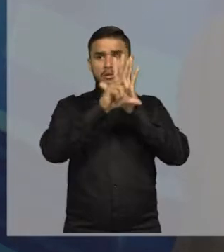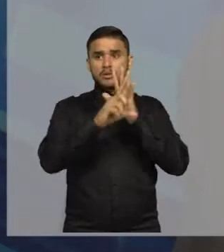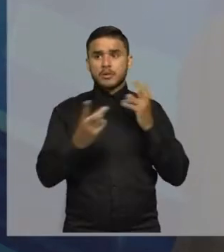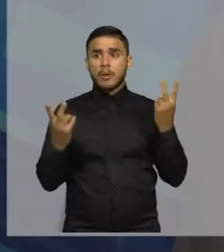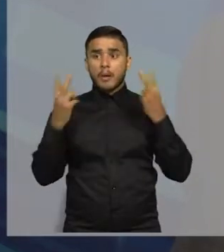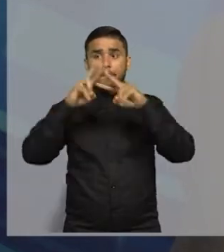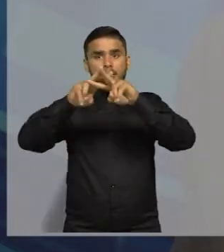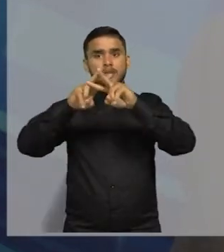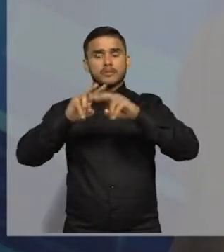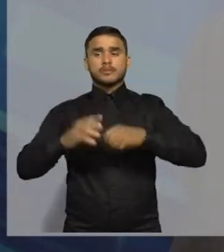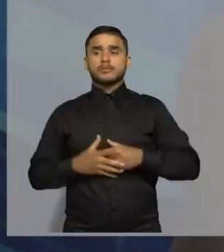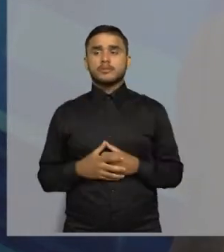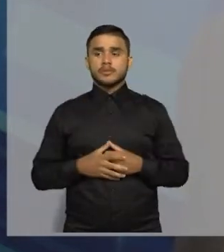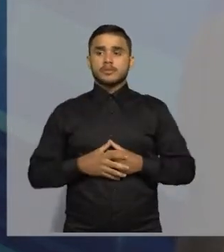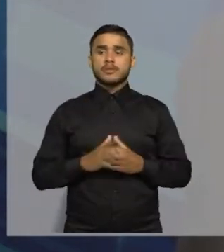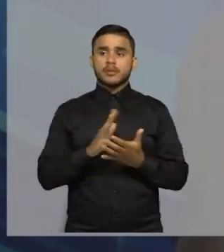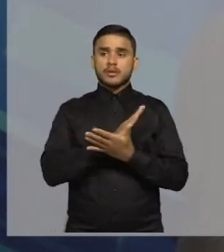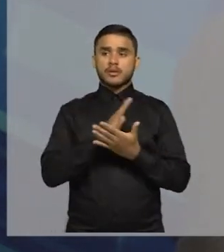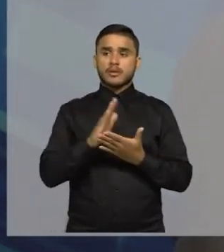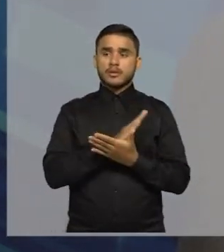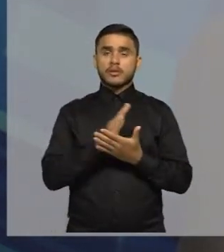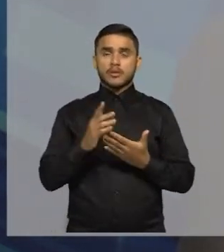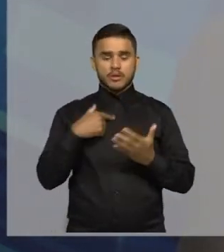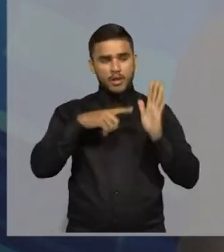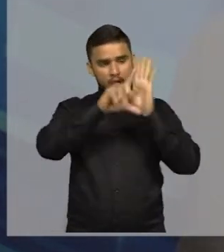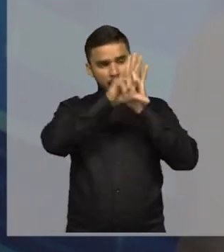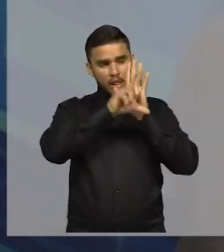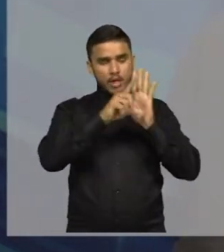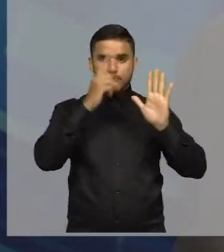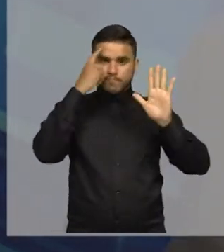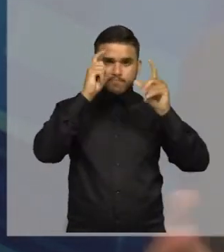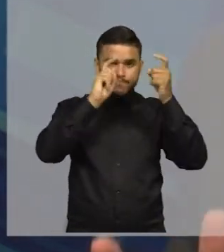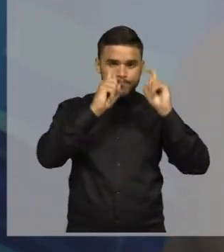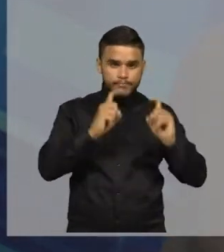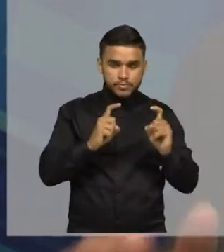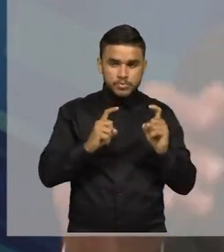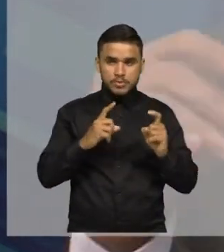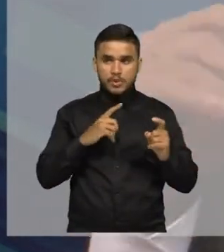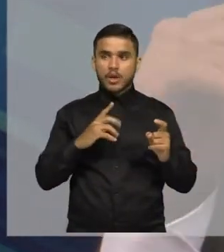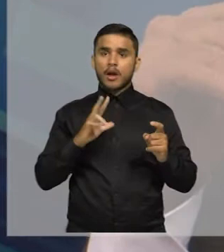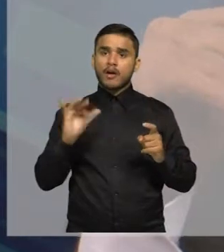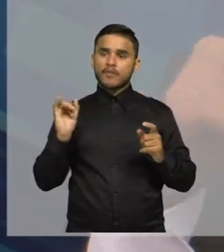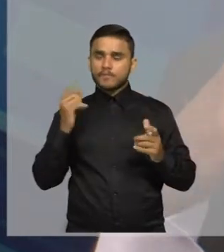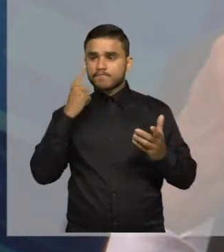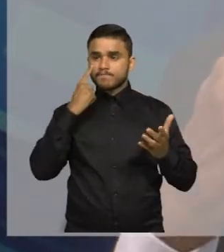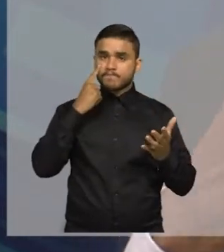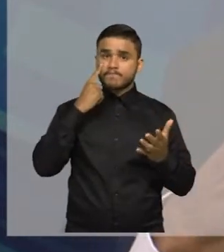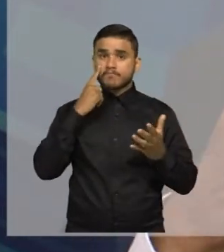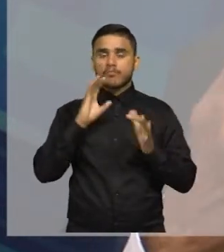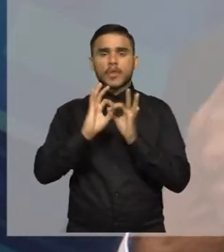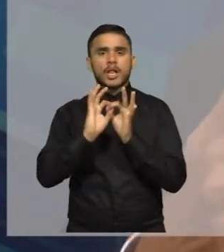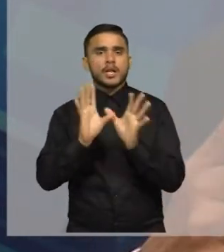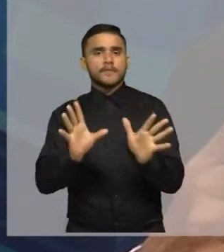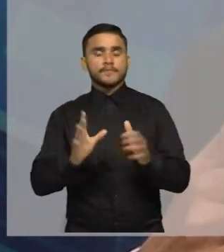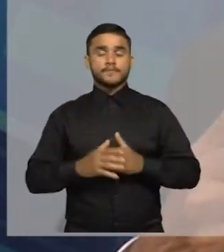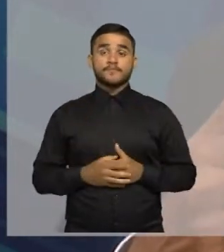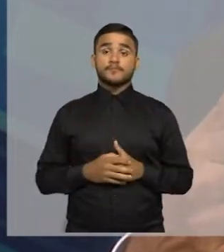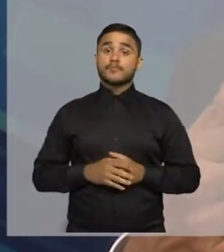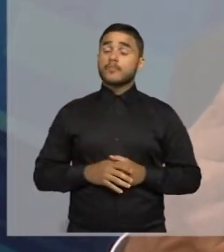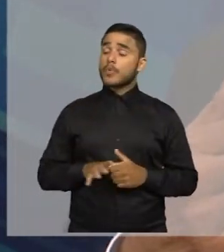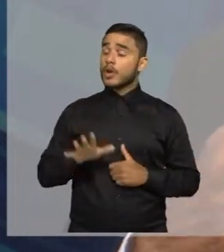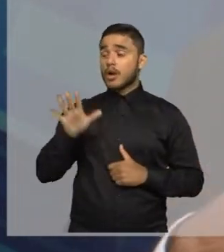prender. E temos pessoas que incorrem nessa legislação. Então tem que haver prisão. O que se poderia